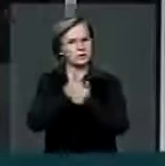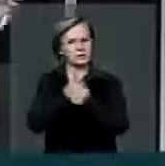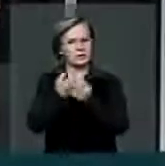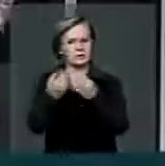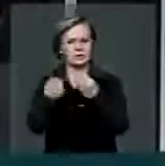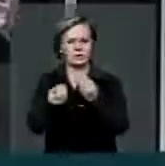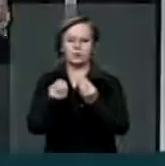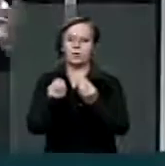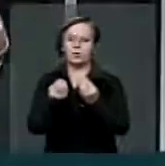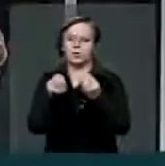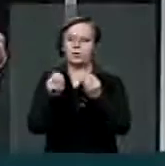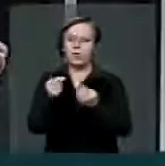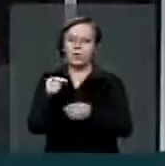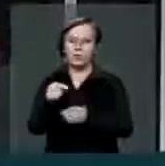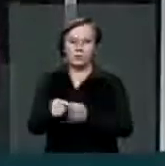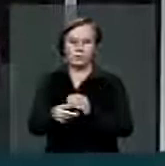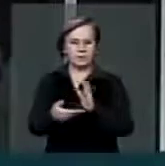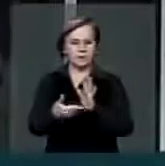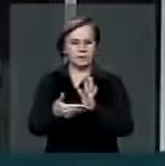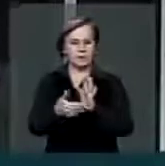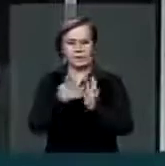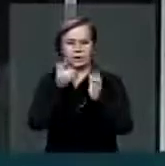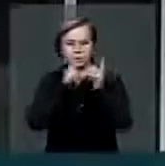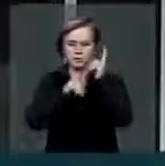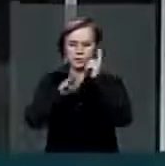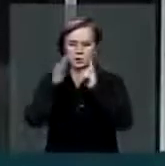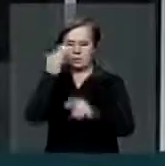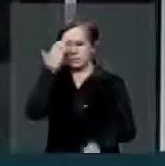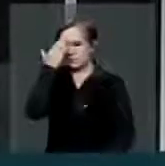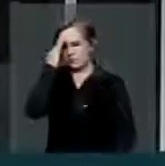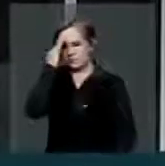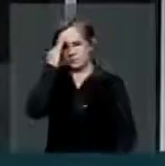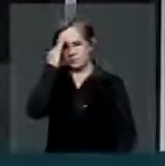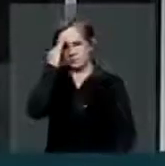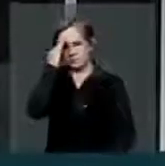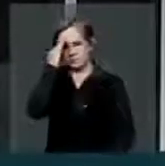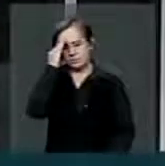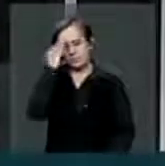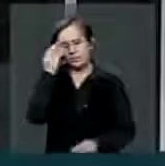esta casa pode entender,